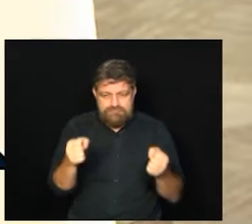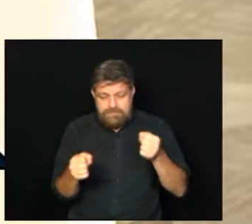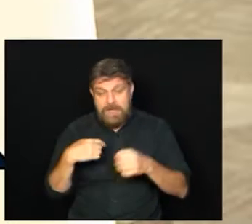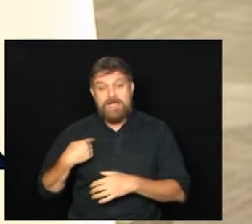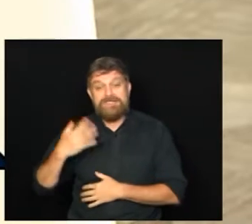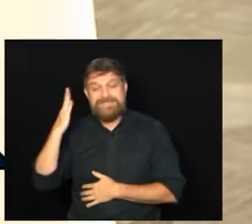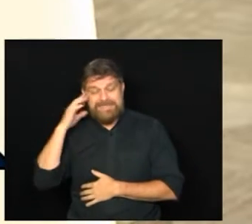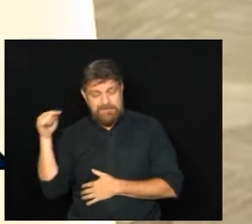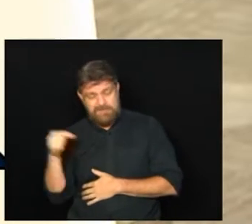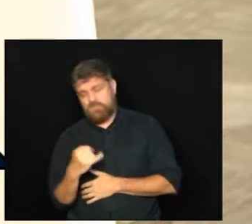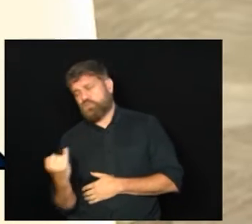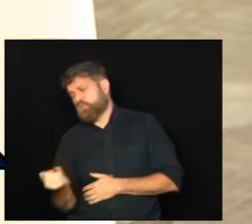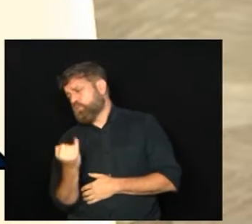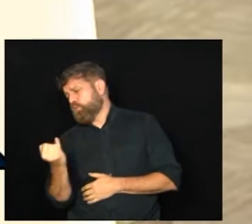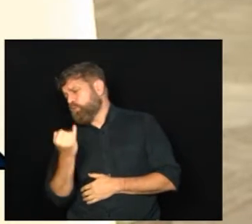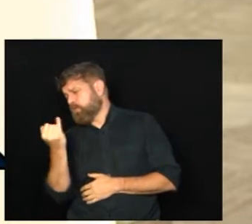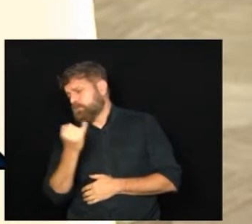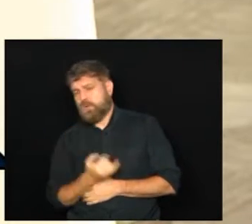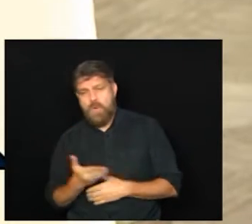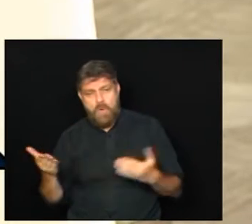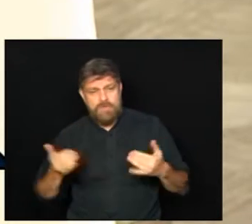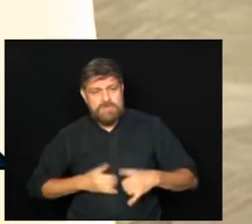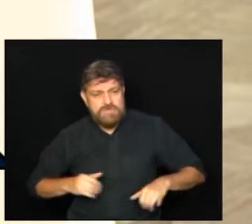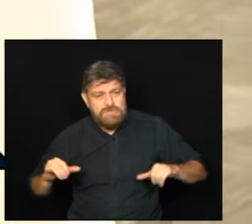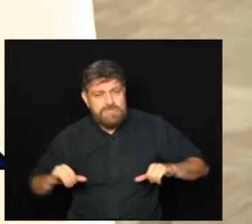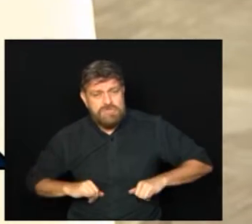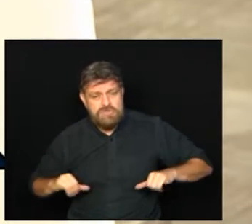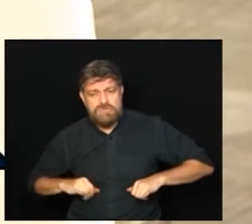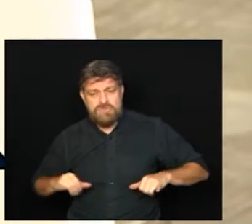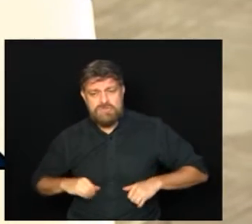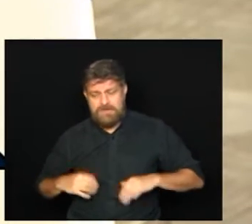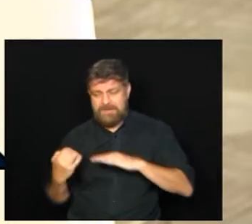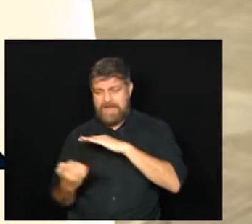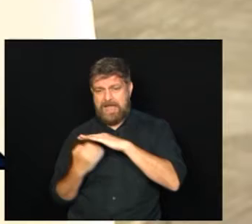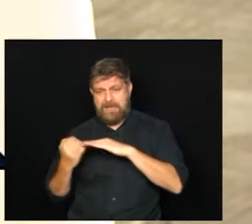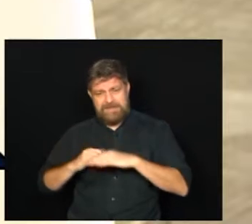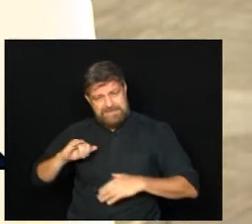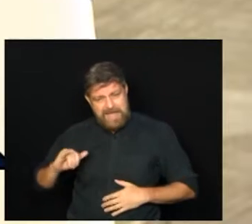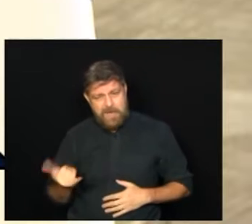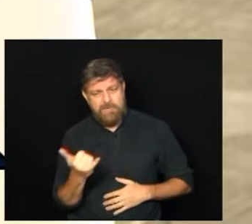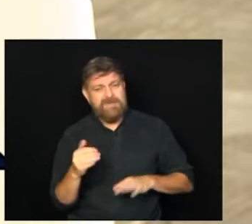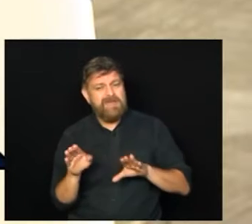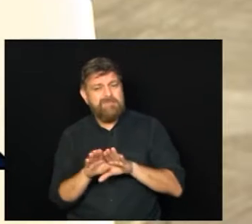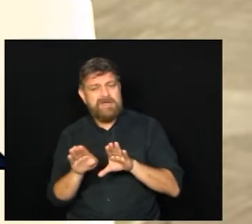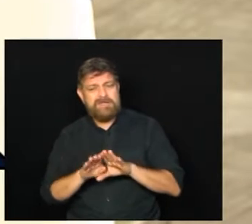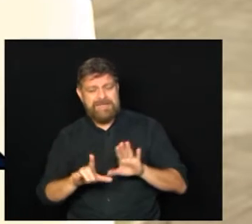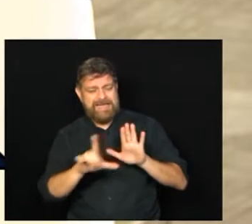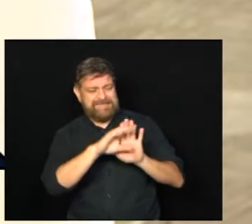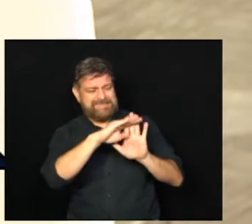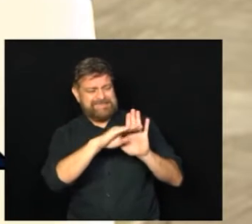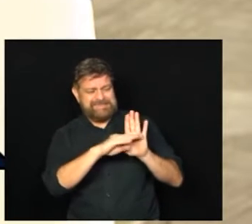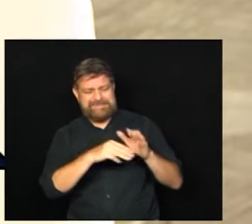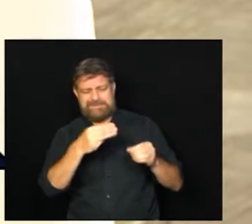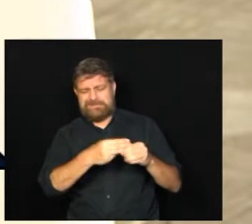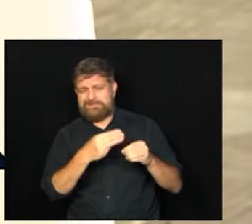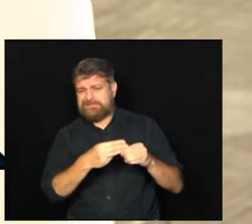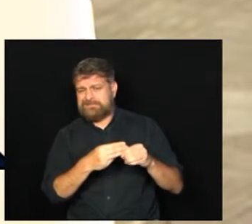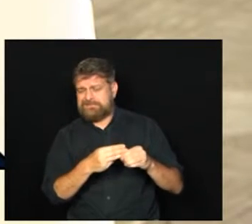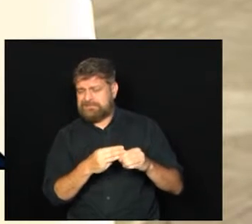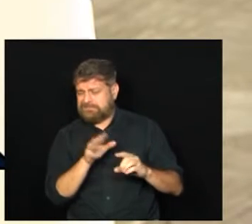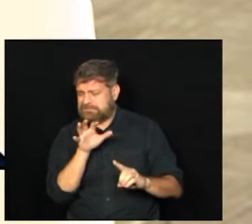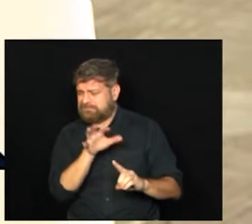importância desse serviço, que hoje sofre não só na mão das empresas, como também com a legislação municipal.